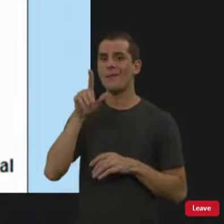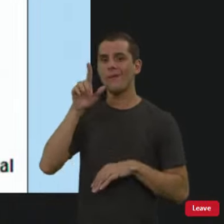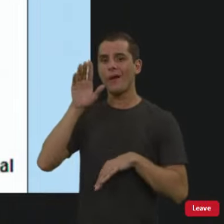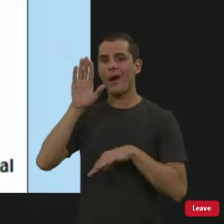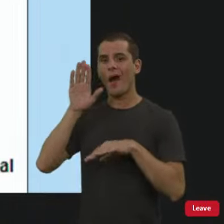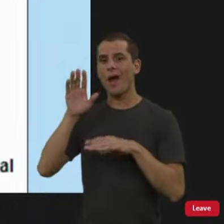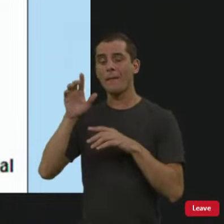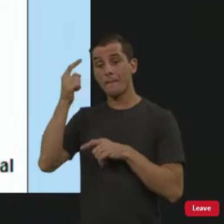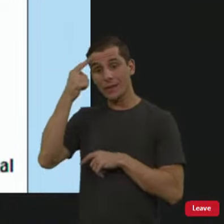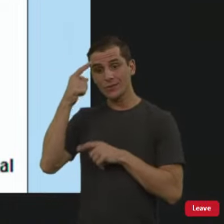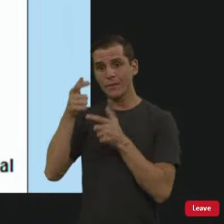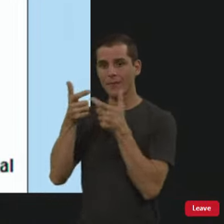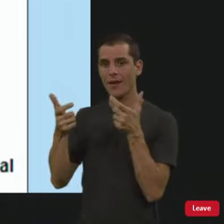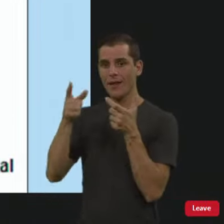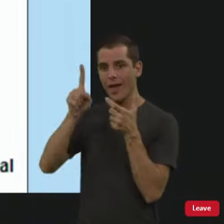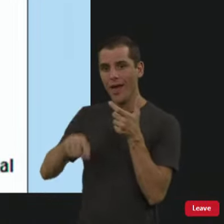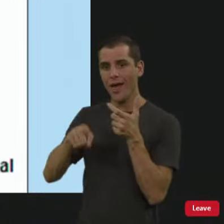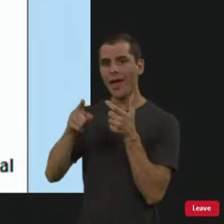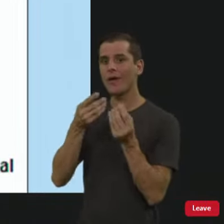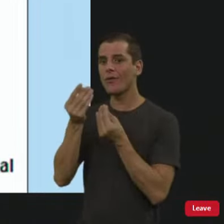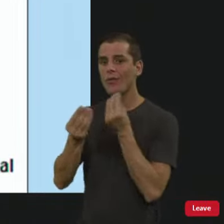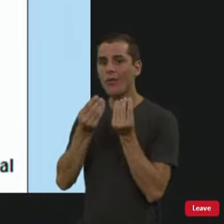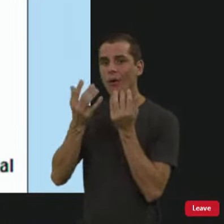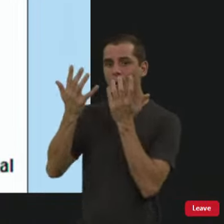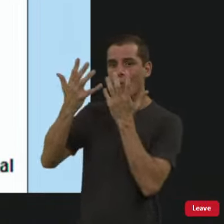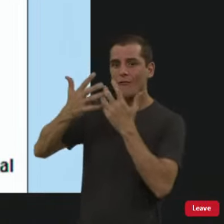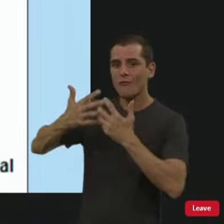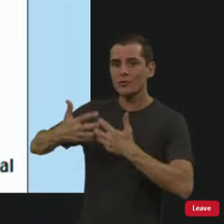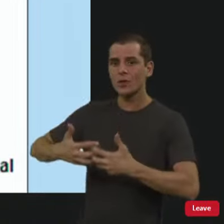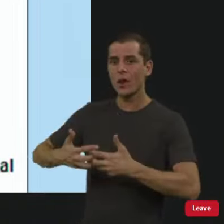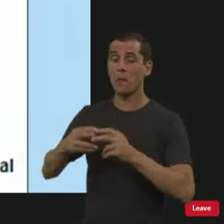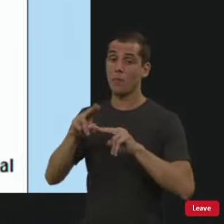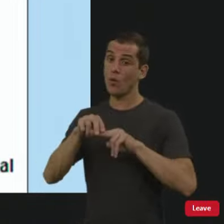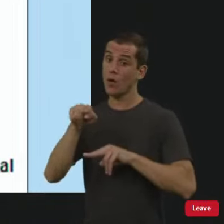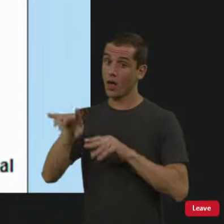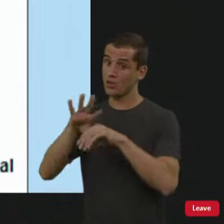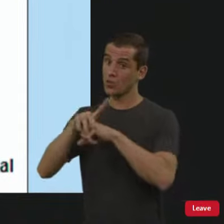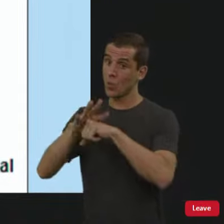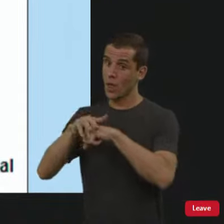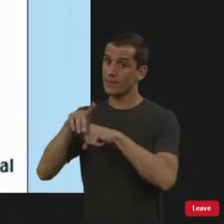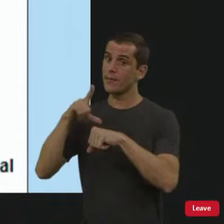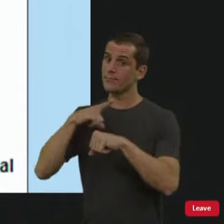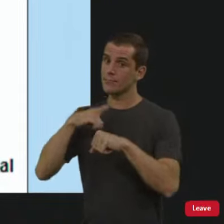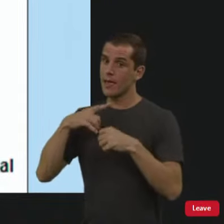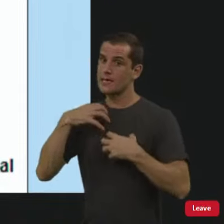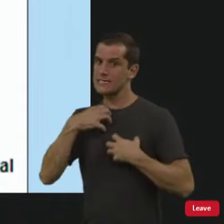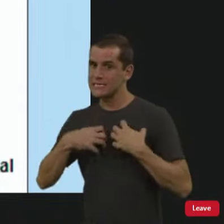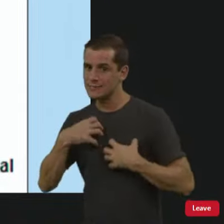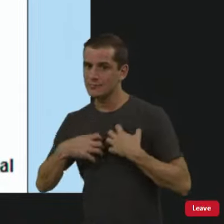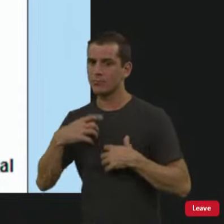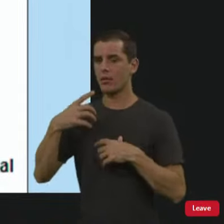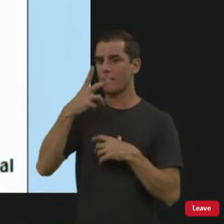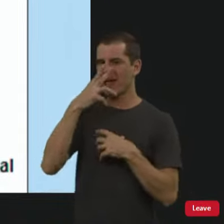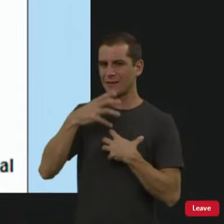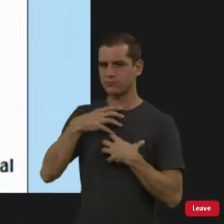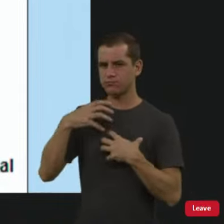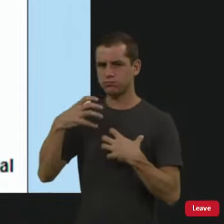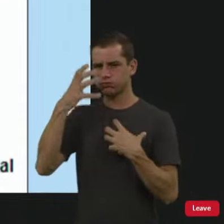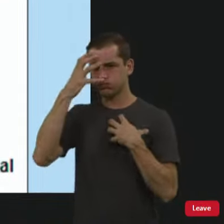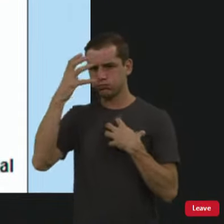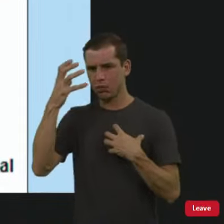social. A funcionalidade não pesou tanto, embora tenha pesado, mas esse sentimento